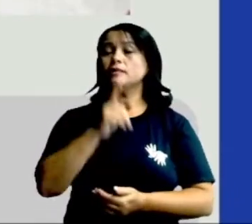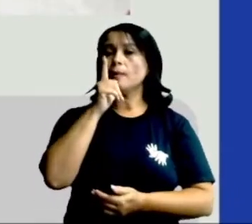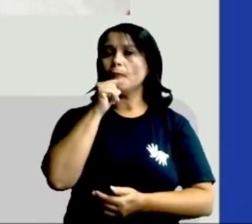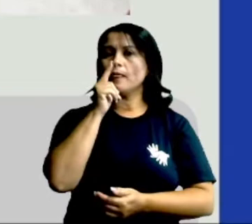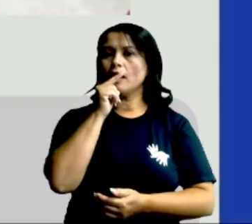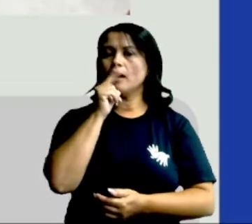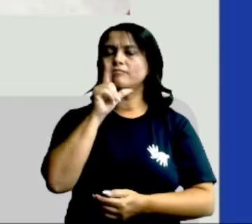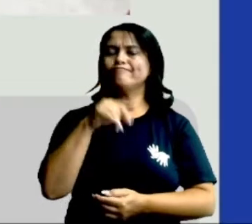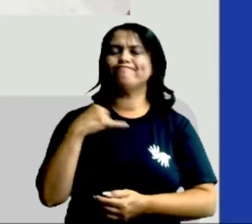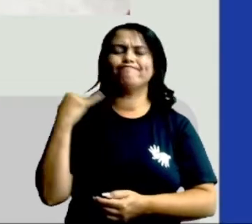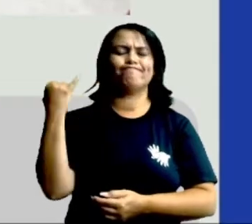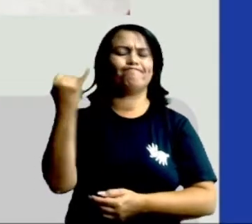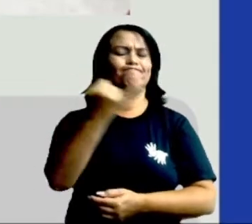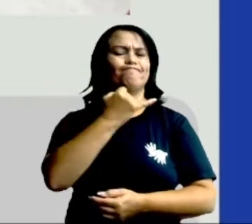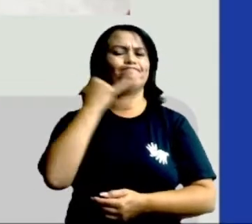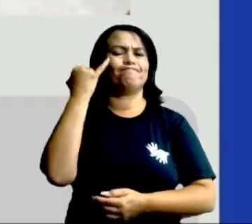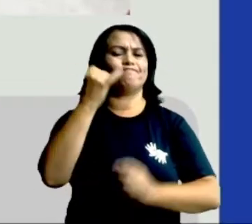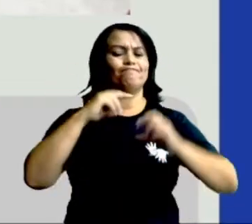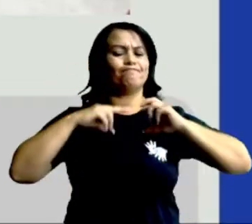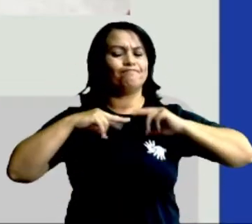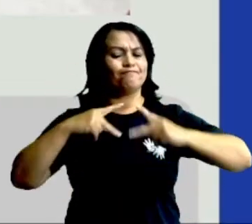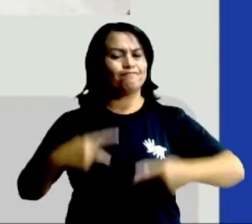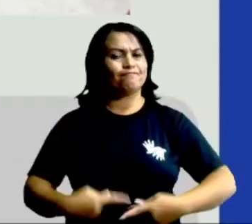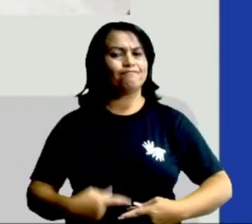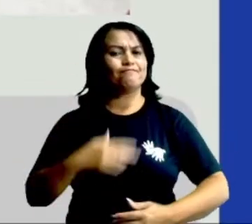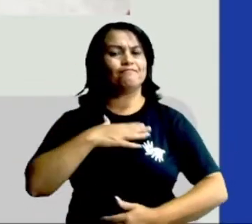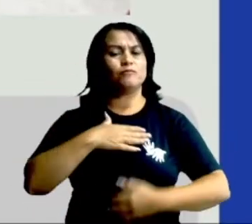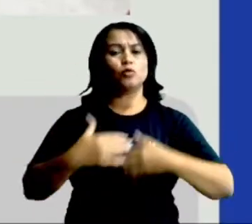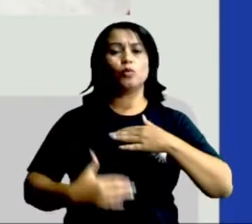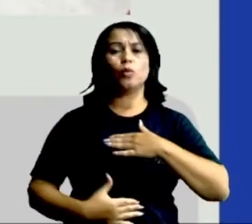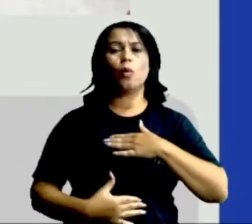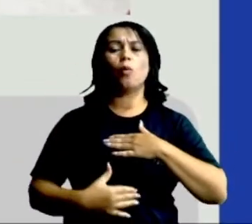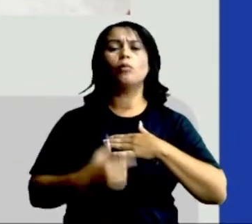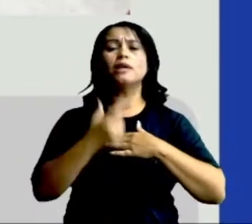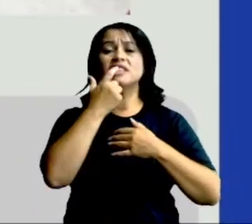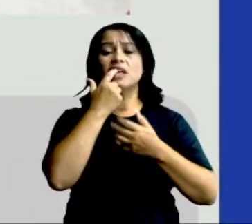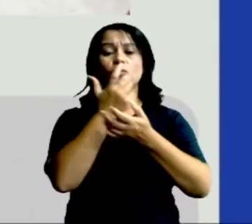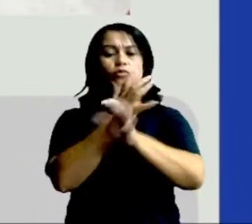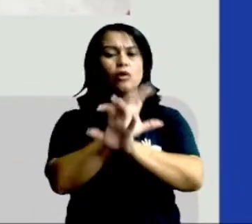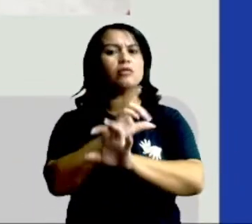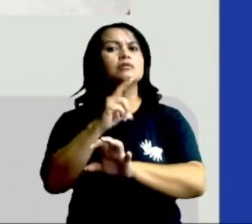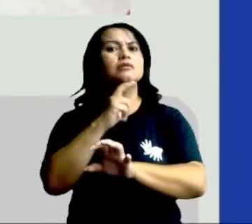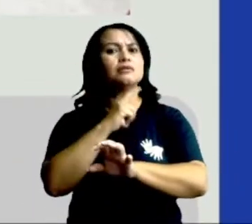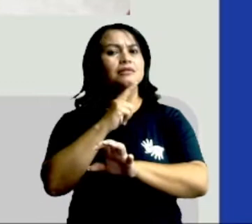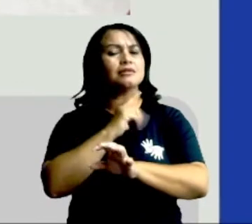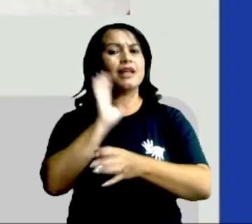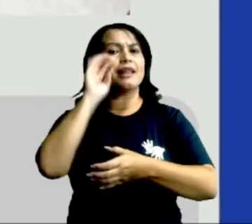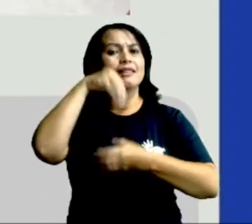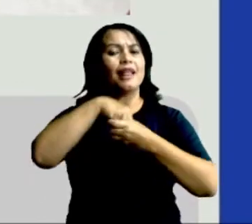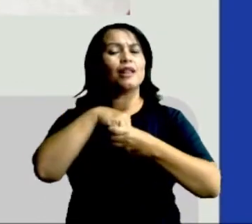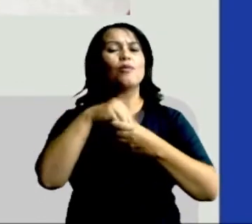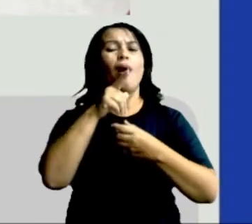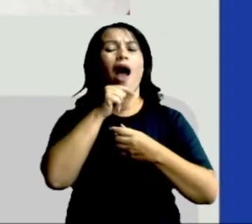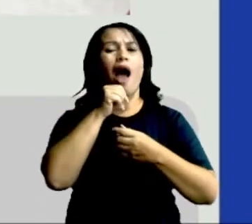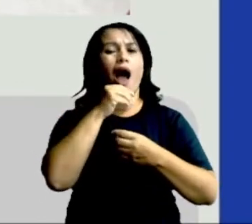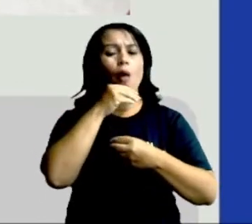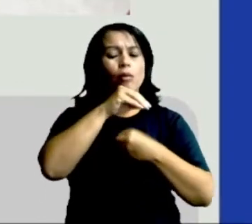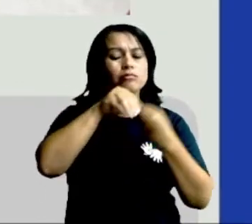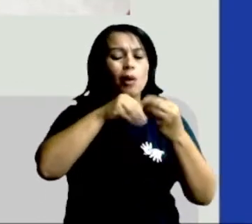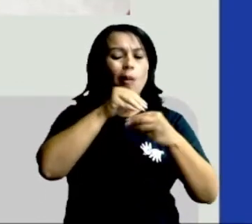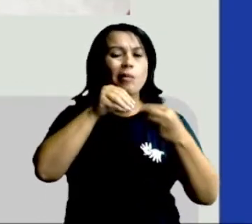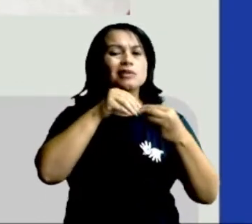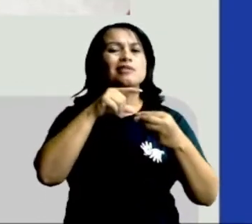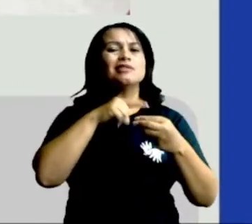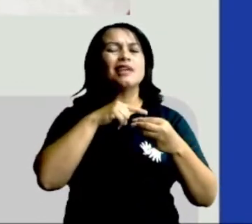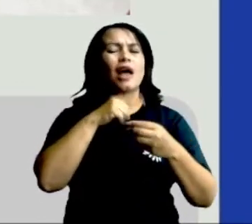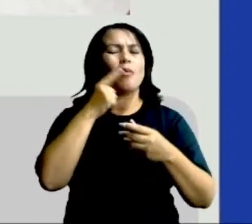componentes mais importantes do nosso corpo. Até os nossos ossos contêm água na sua composição. Observem que